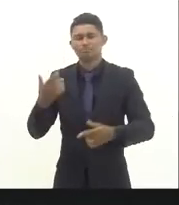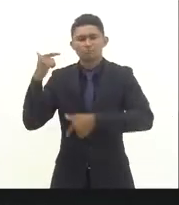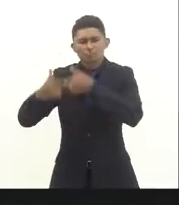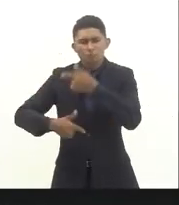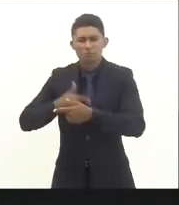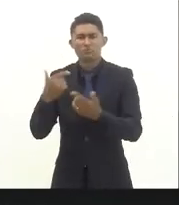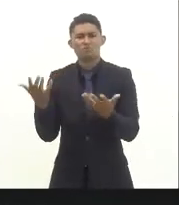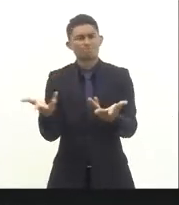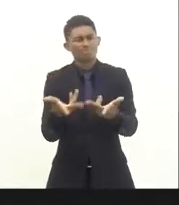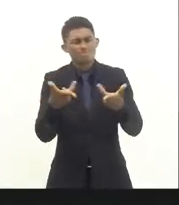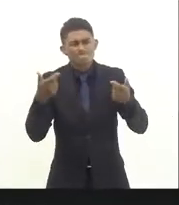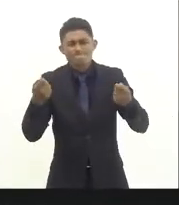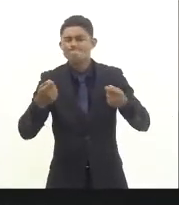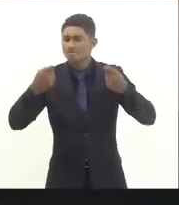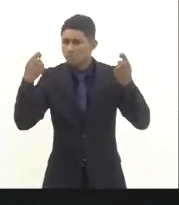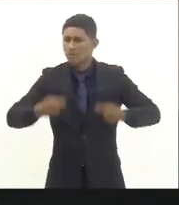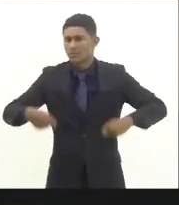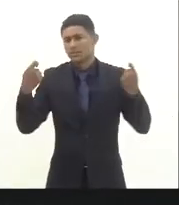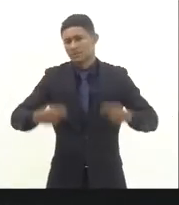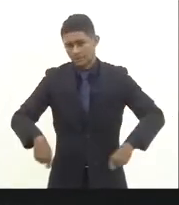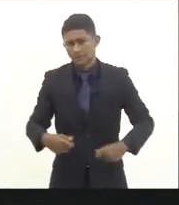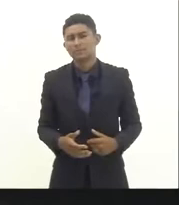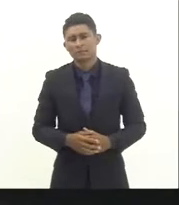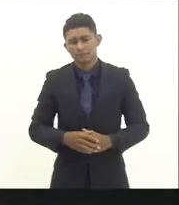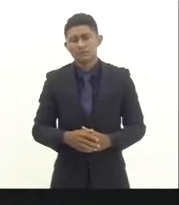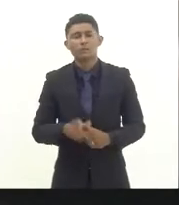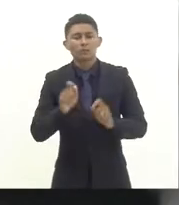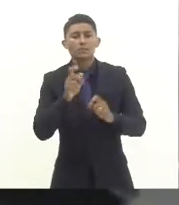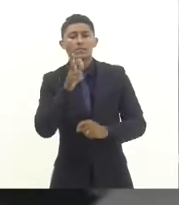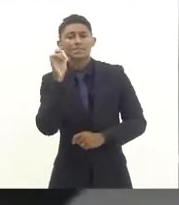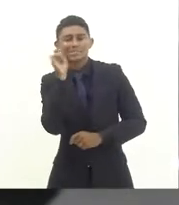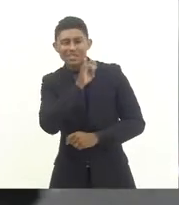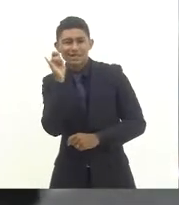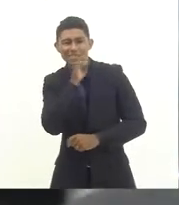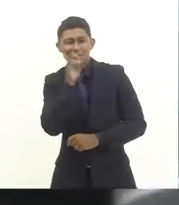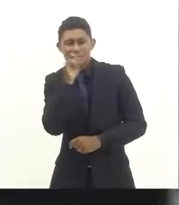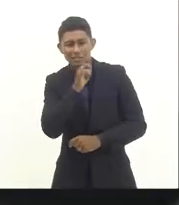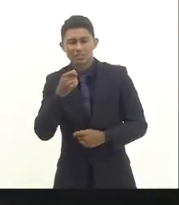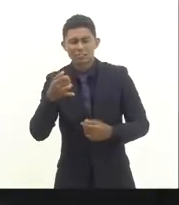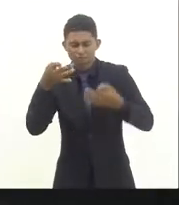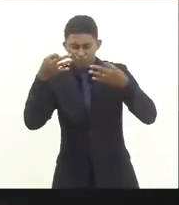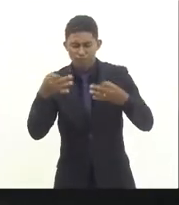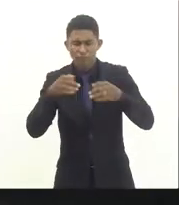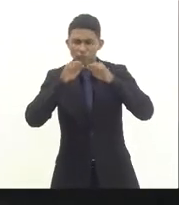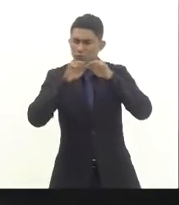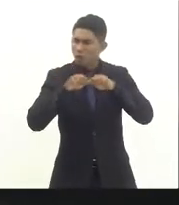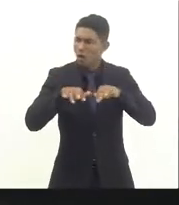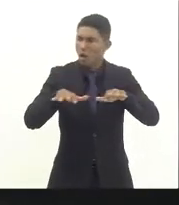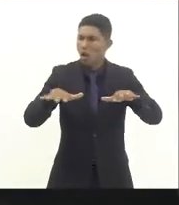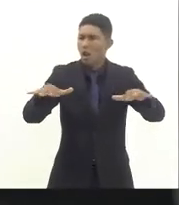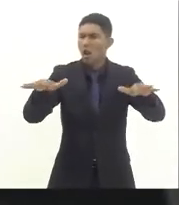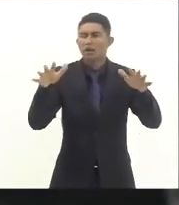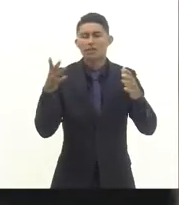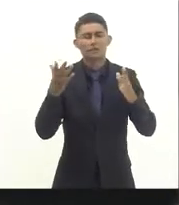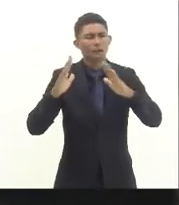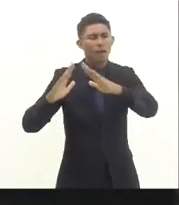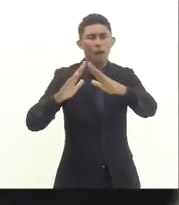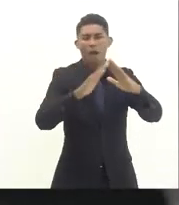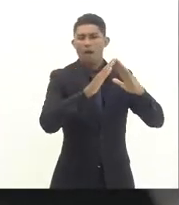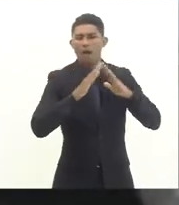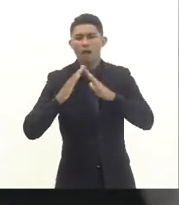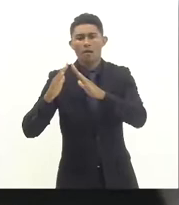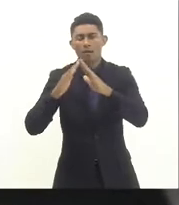um serviço de eficiência na geração e na distribuição da energia elétrica Deputado